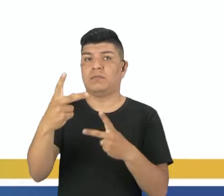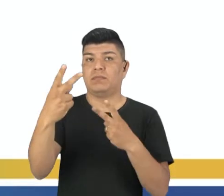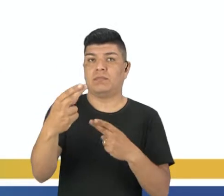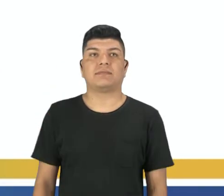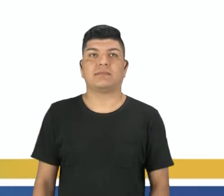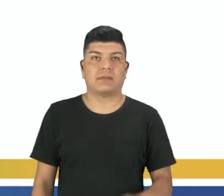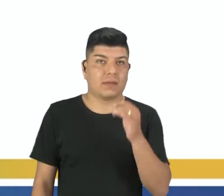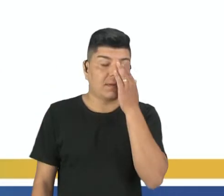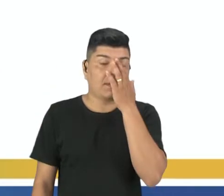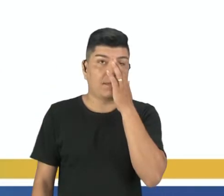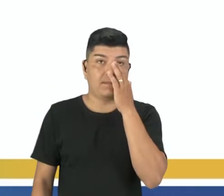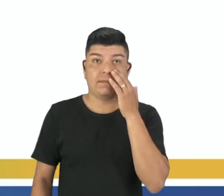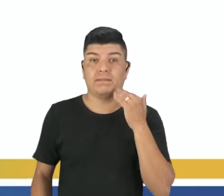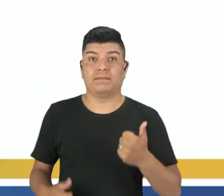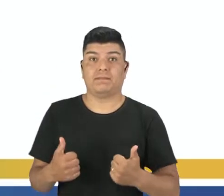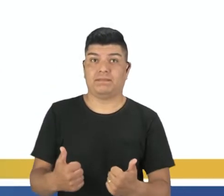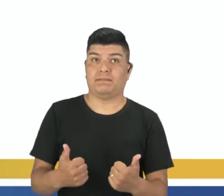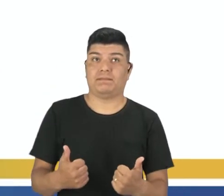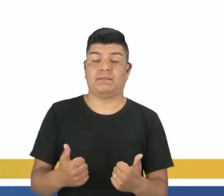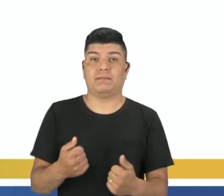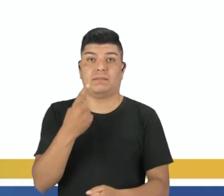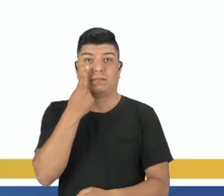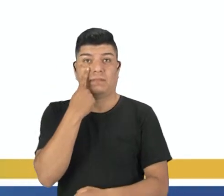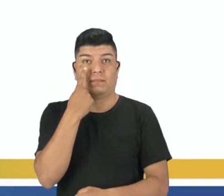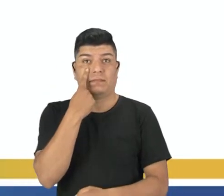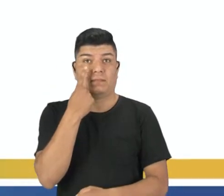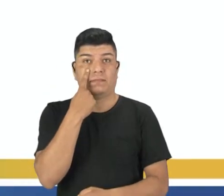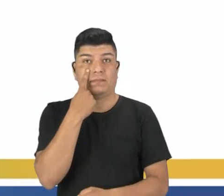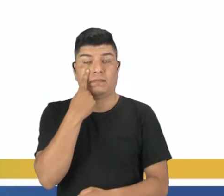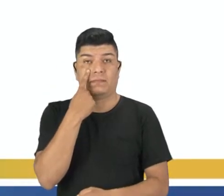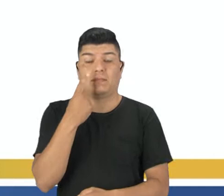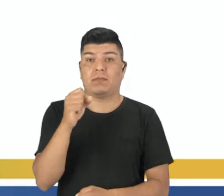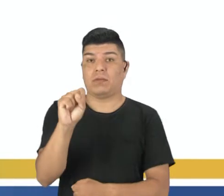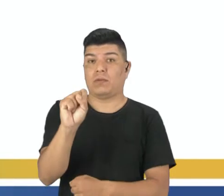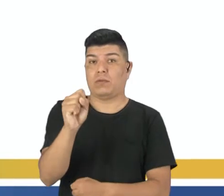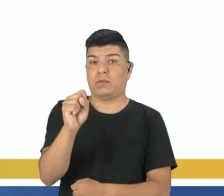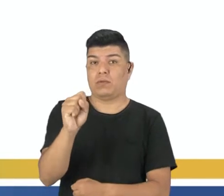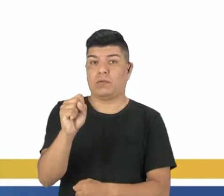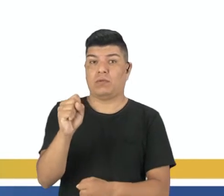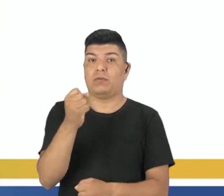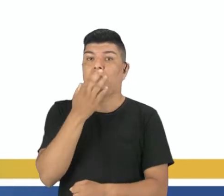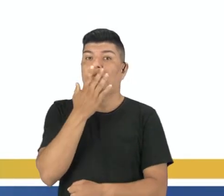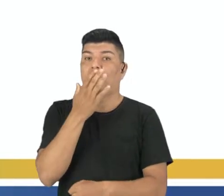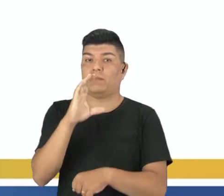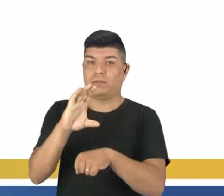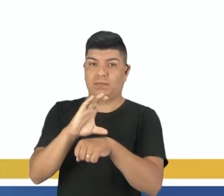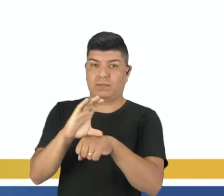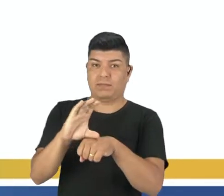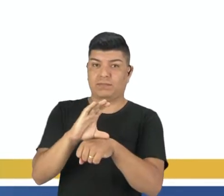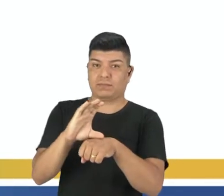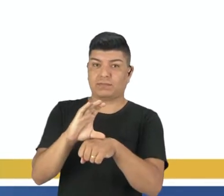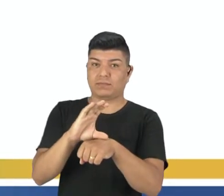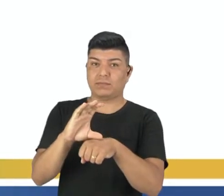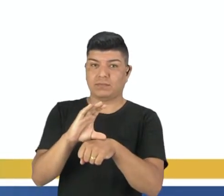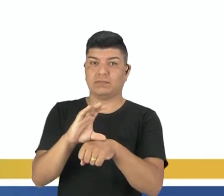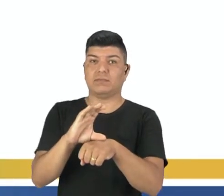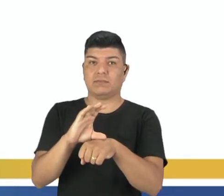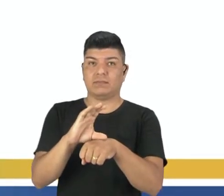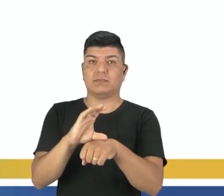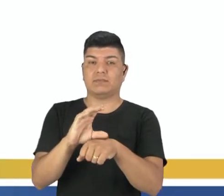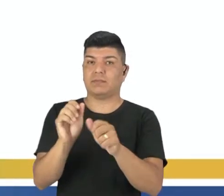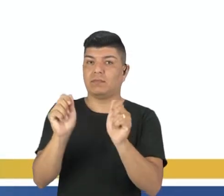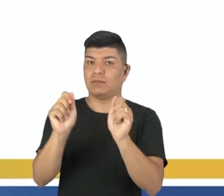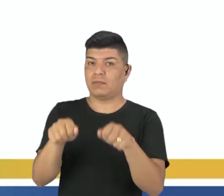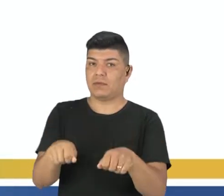quadrados muito bem Então observa aí que nós contamos 8 quadradinhos pintados de Cinza certo então